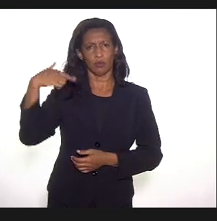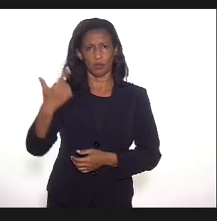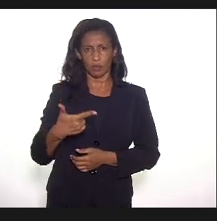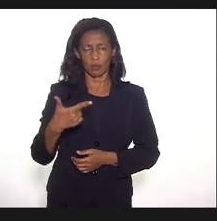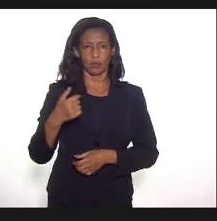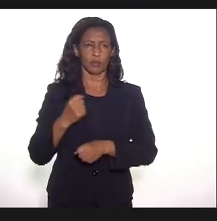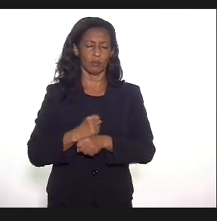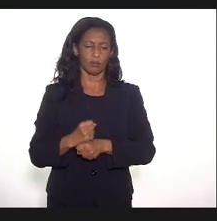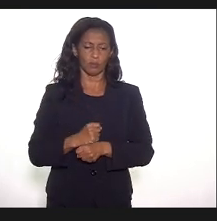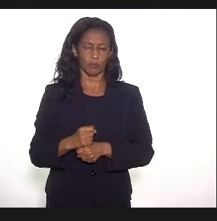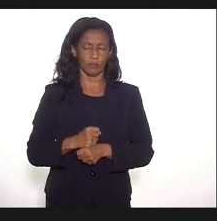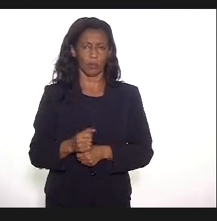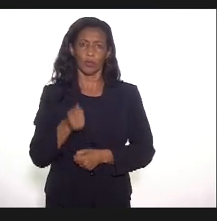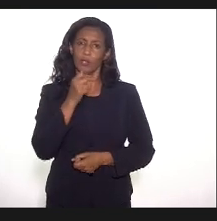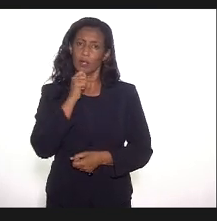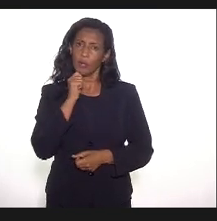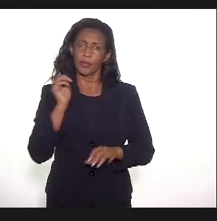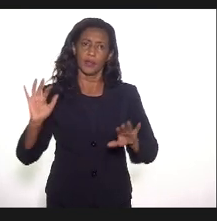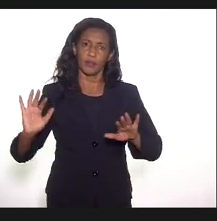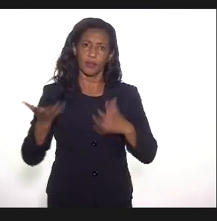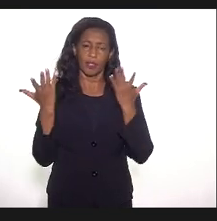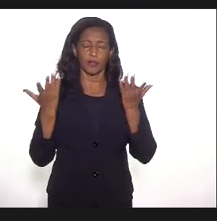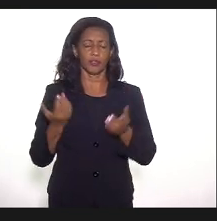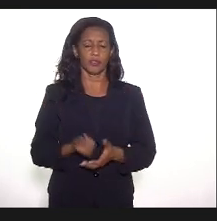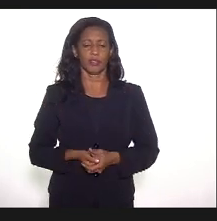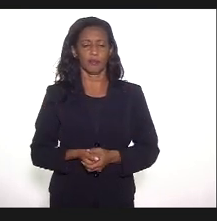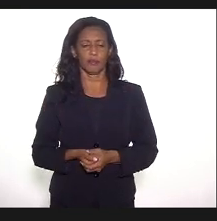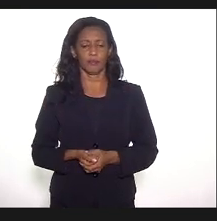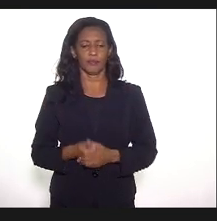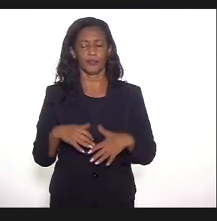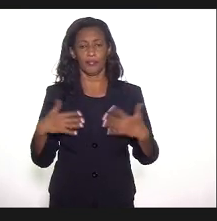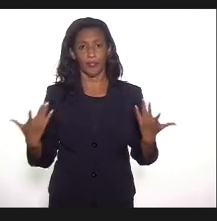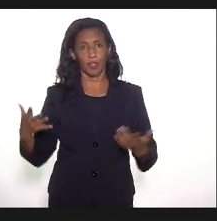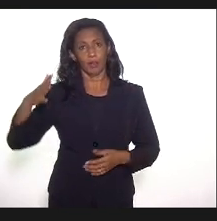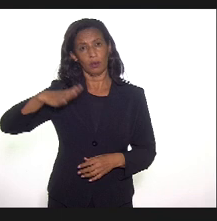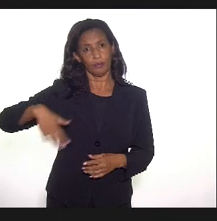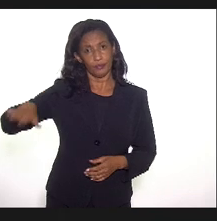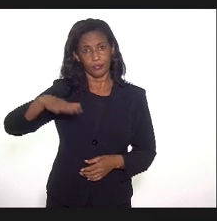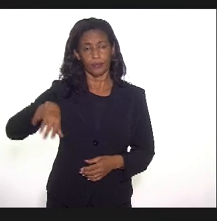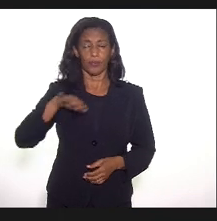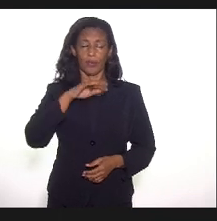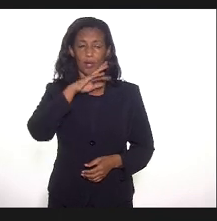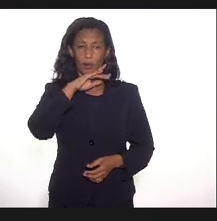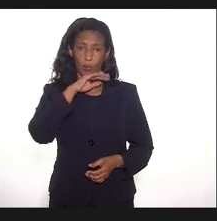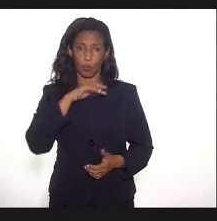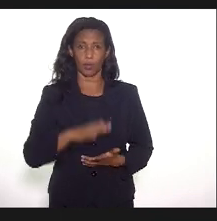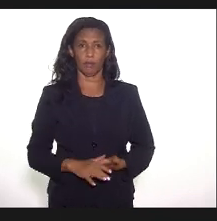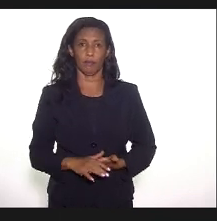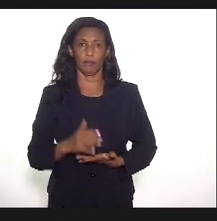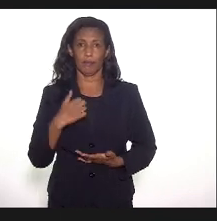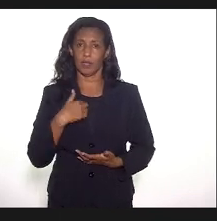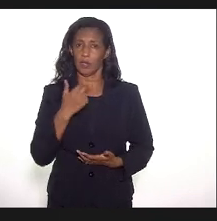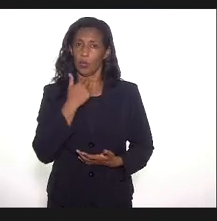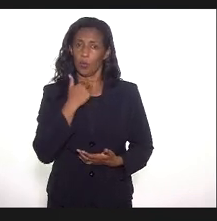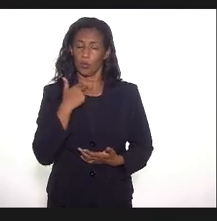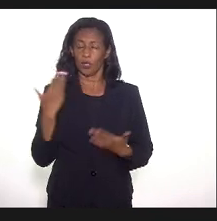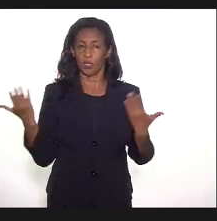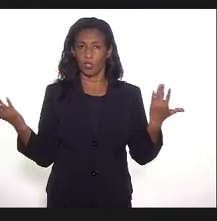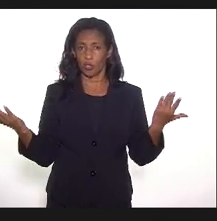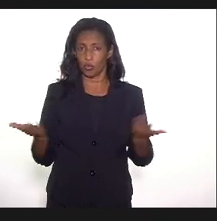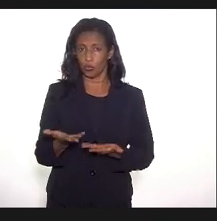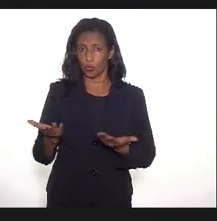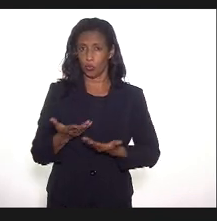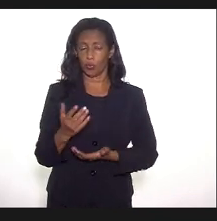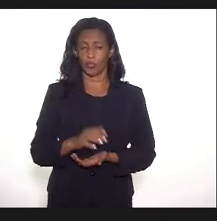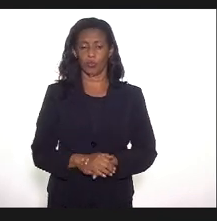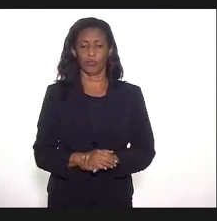consecutivo que a gente não tem a Festa do Tomate. Isso para a região é muito ruim, mas eu não poderia deixar nessa data